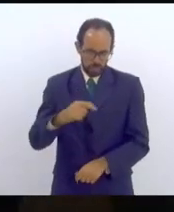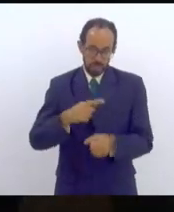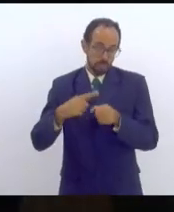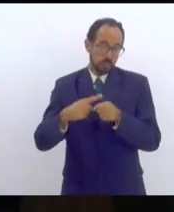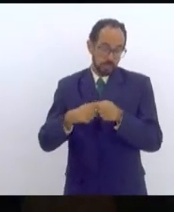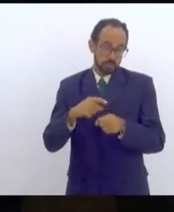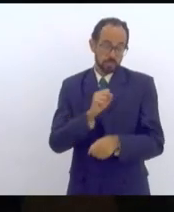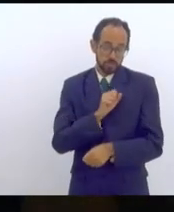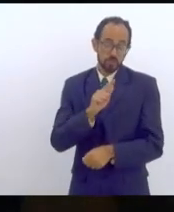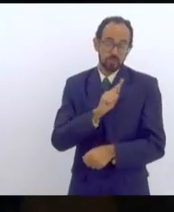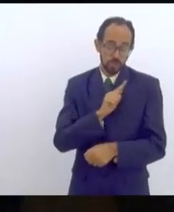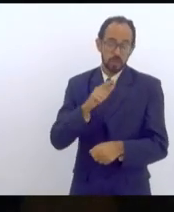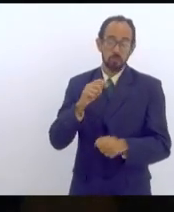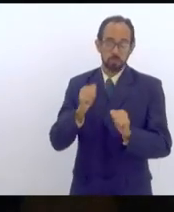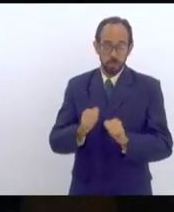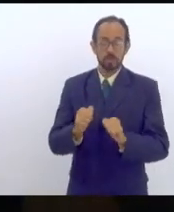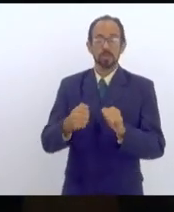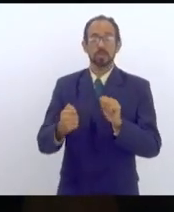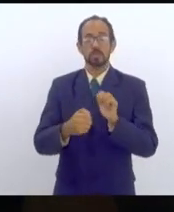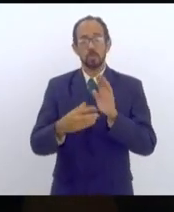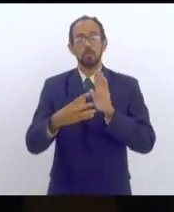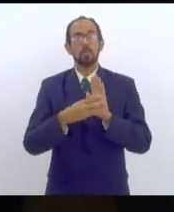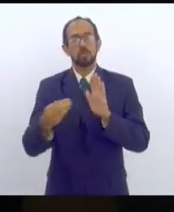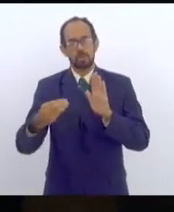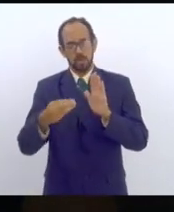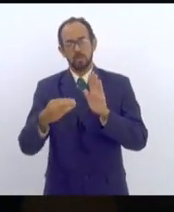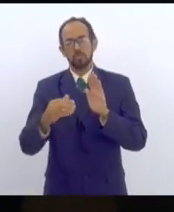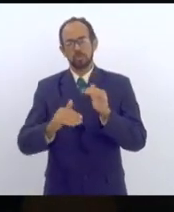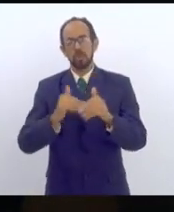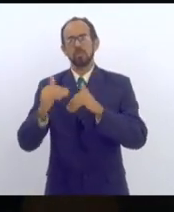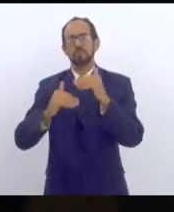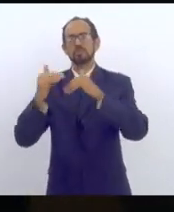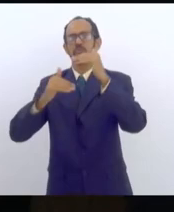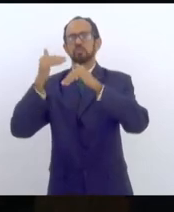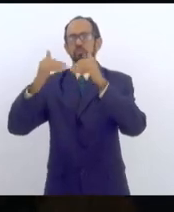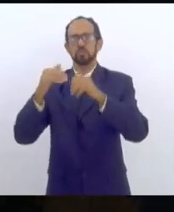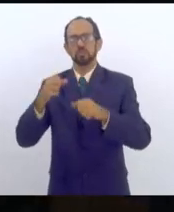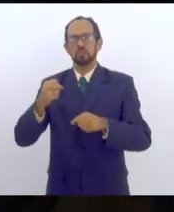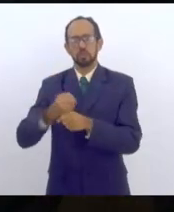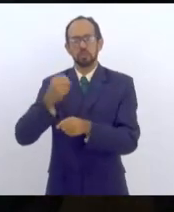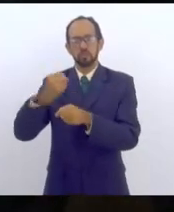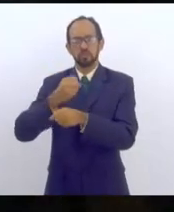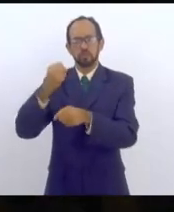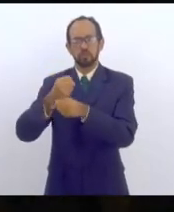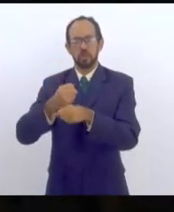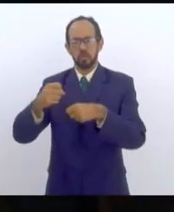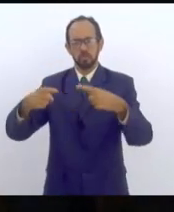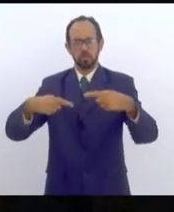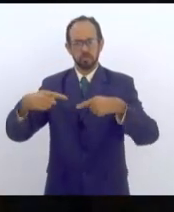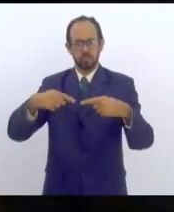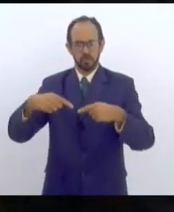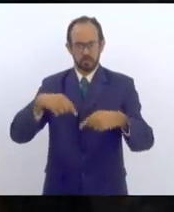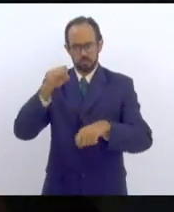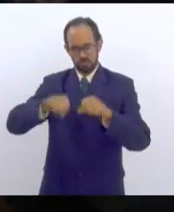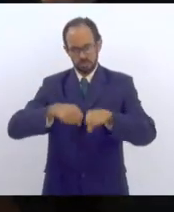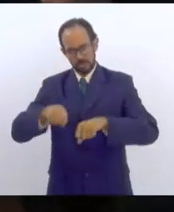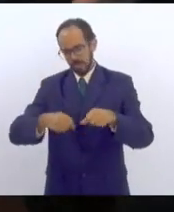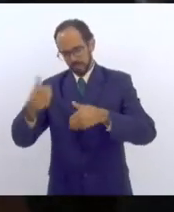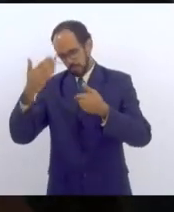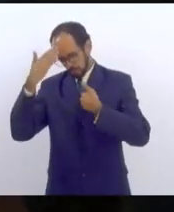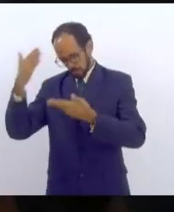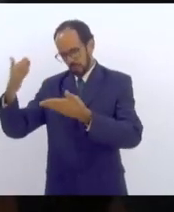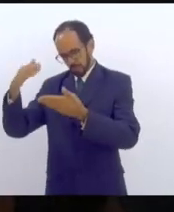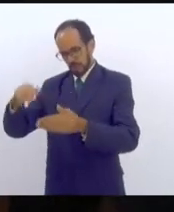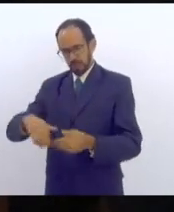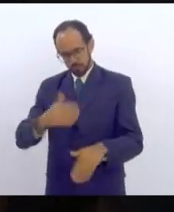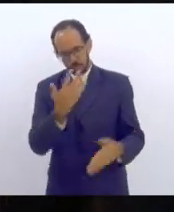possa dar exemplo, né, e avançar no processo de construção de ciclovias e ciclofaixas. Muito obrigado, presidente. Parabéns à